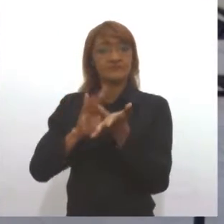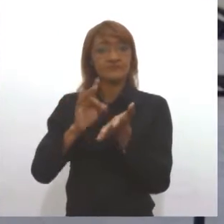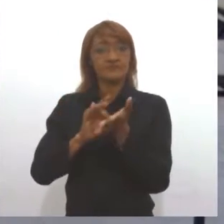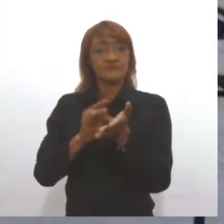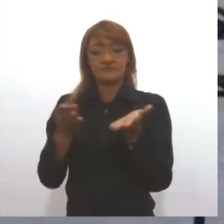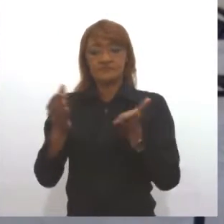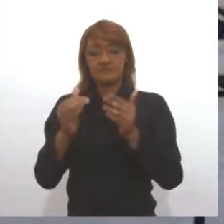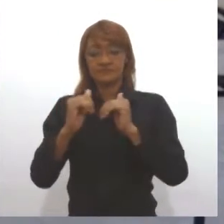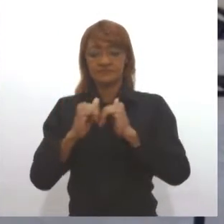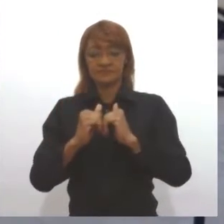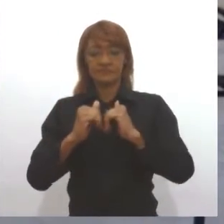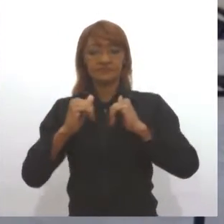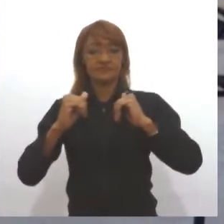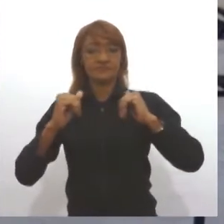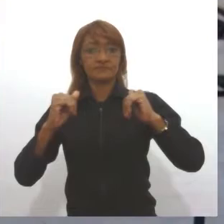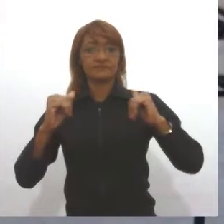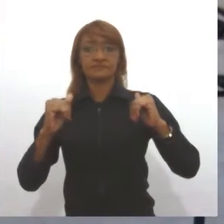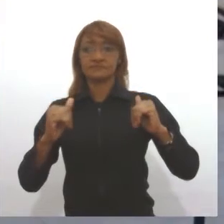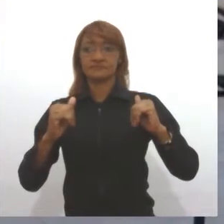fé como sendo